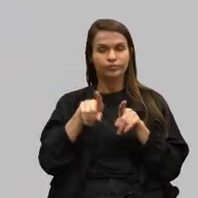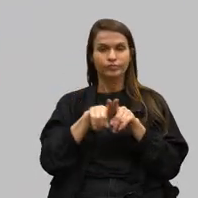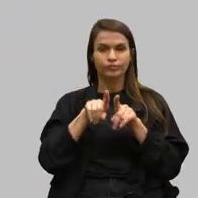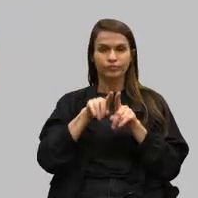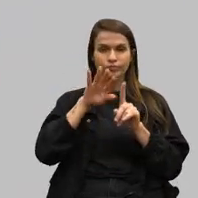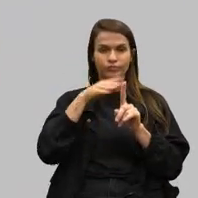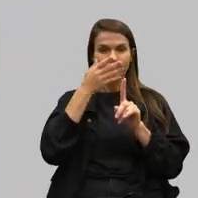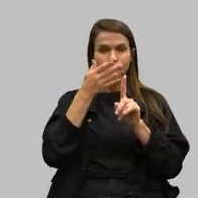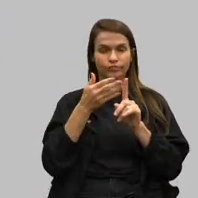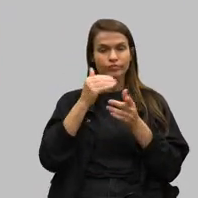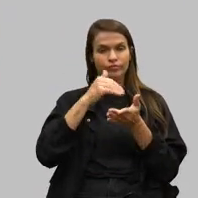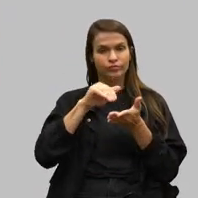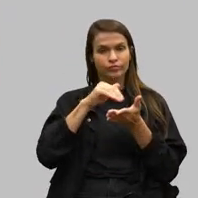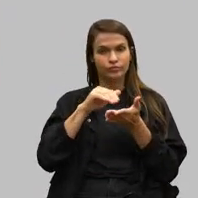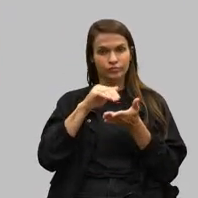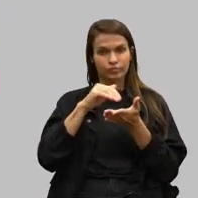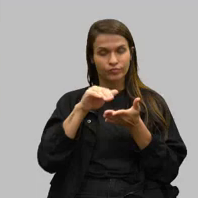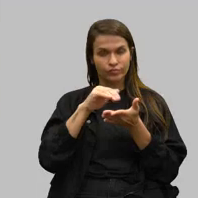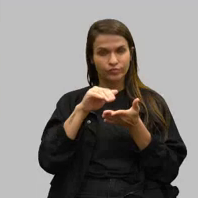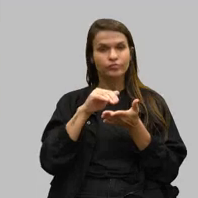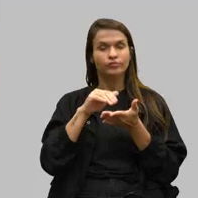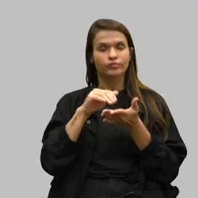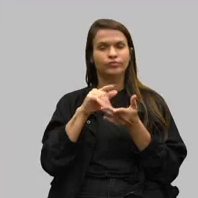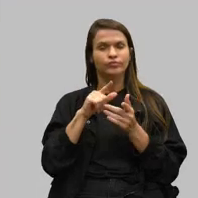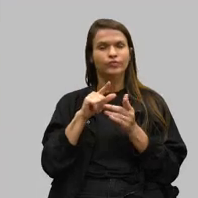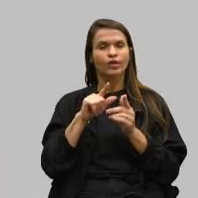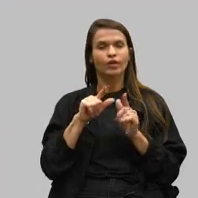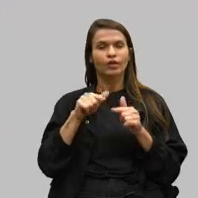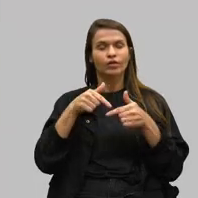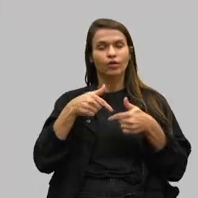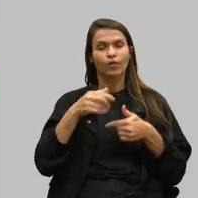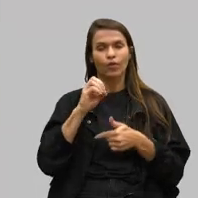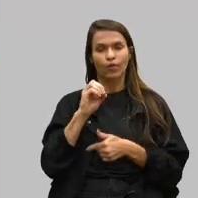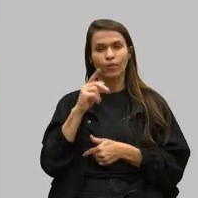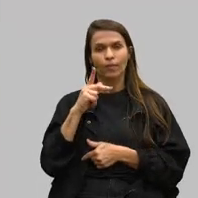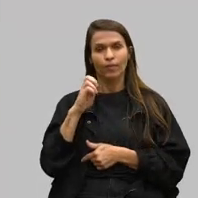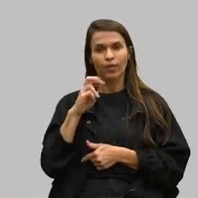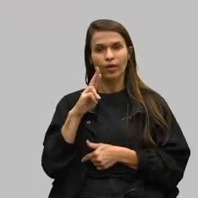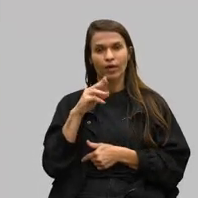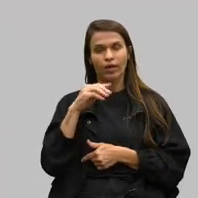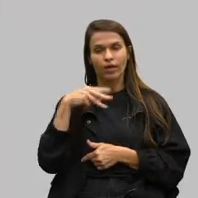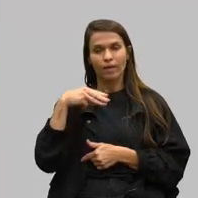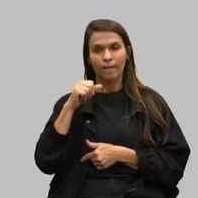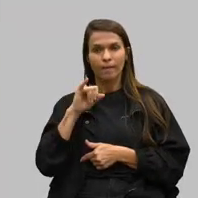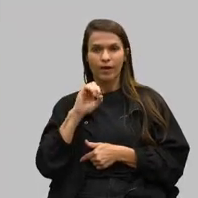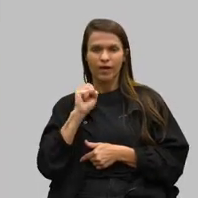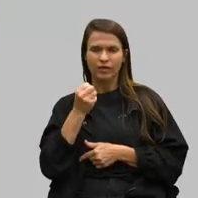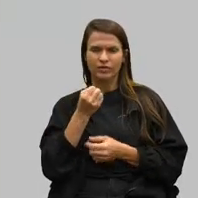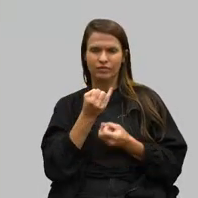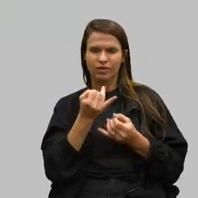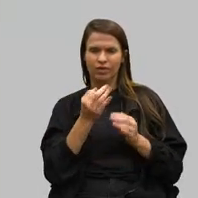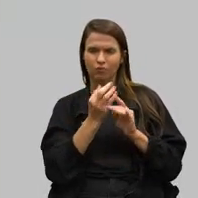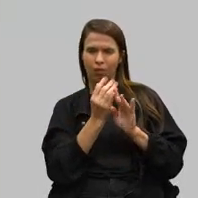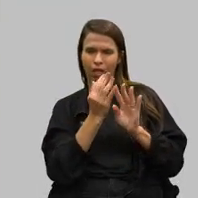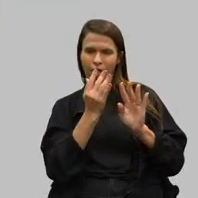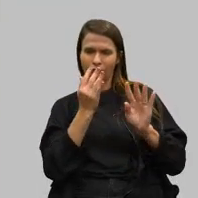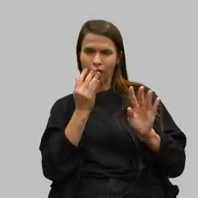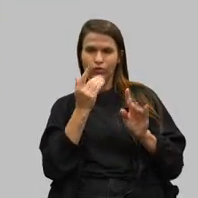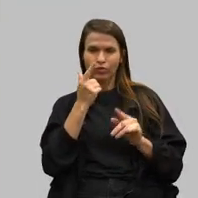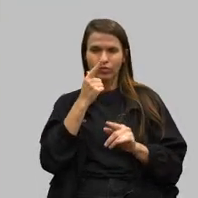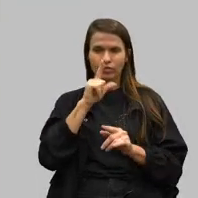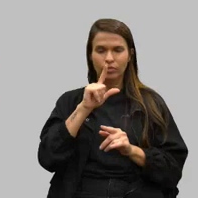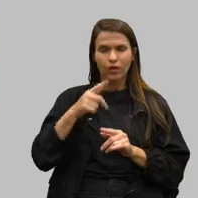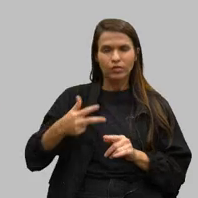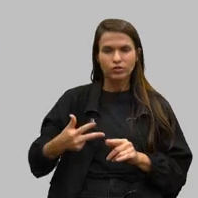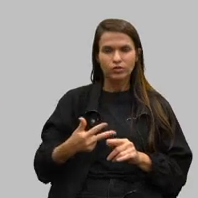se a secretária opera mais também, porque a quantidade de pessoas ficou tanto tempo na fila para ter uma cirurgia de joelho,